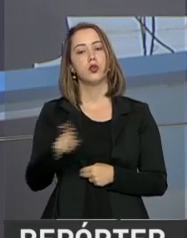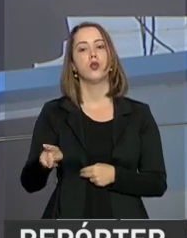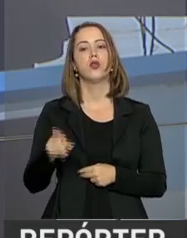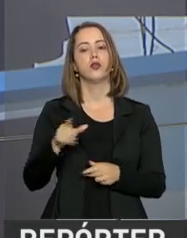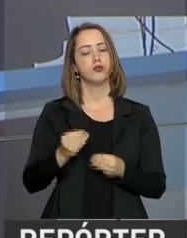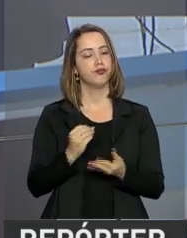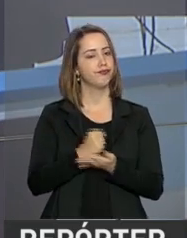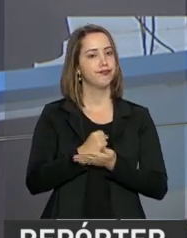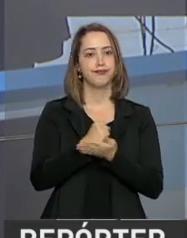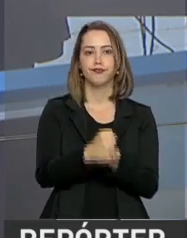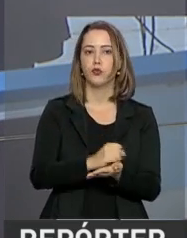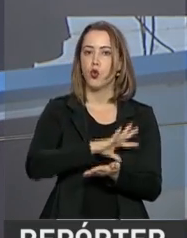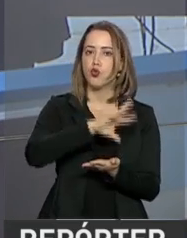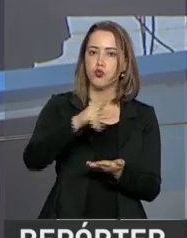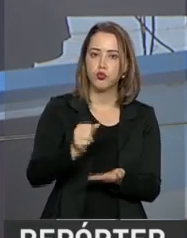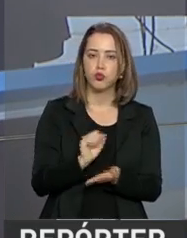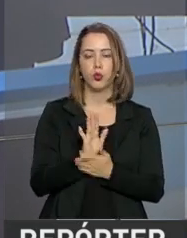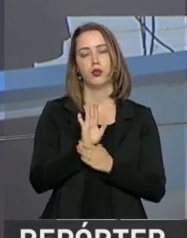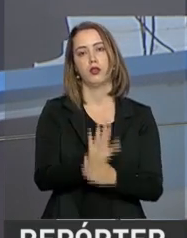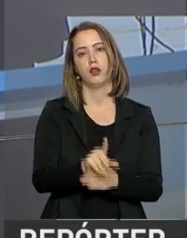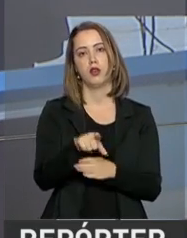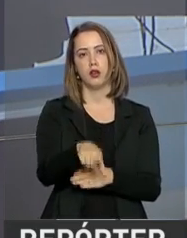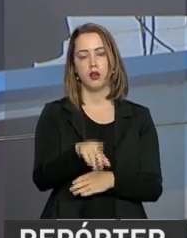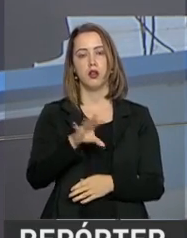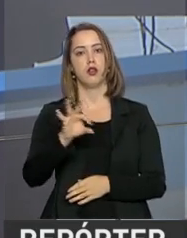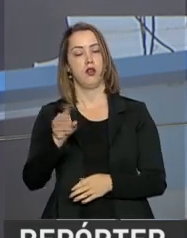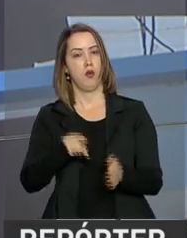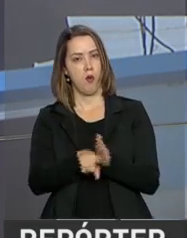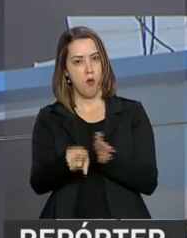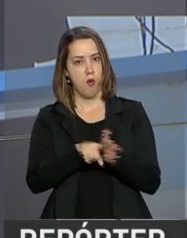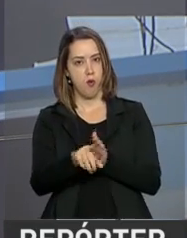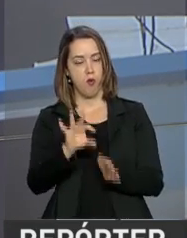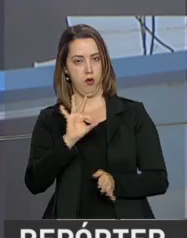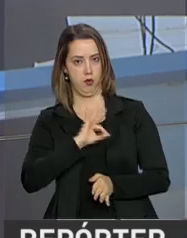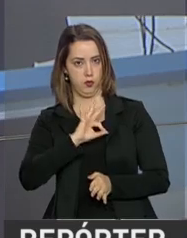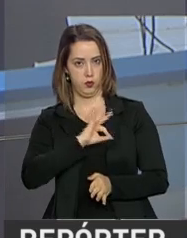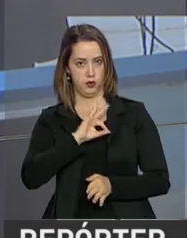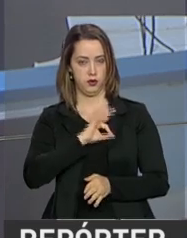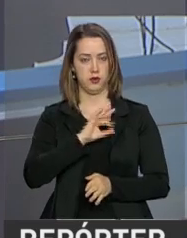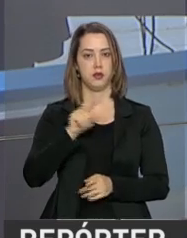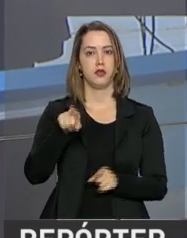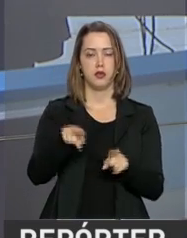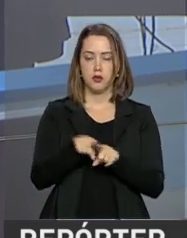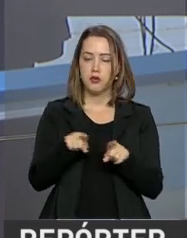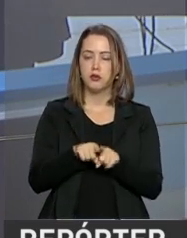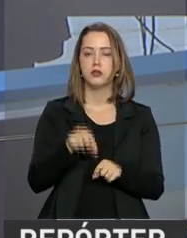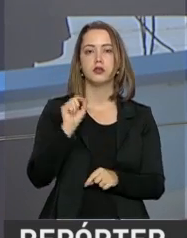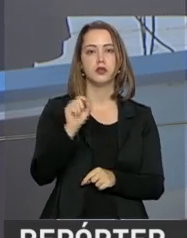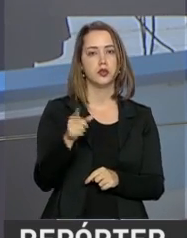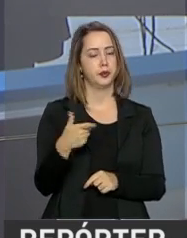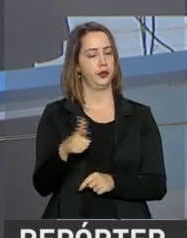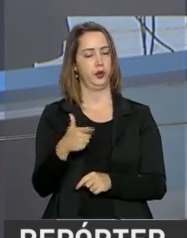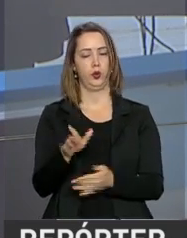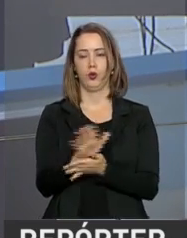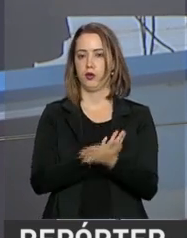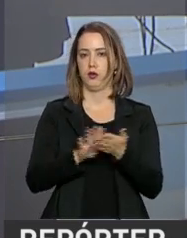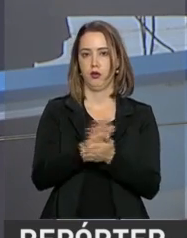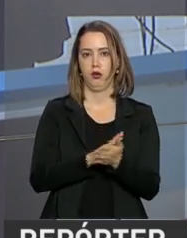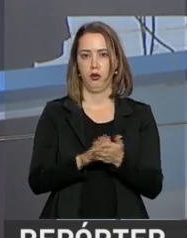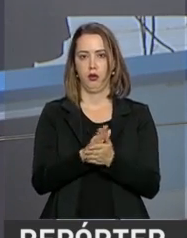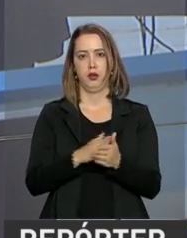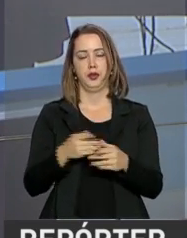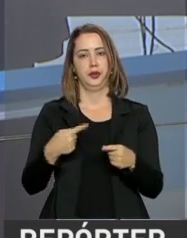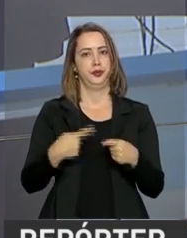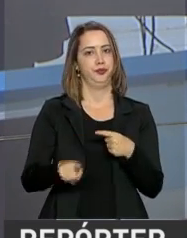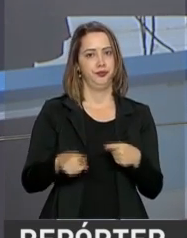operação lava-jato símbolo do combate à corrupção Alexandre de Moraes reafirmou ainda que não vai permitir nenhuma interferência